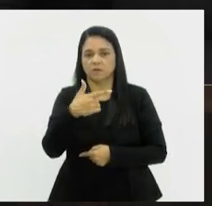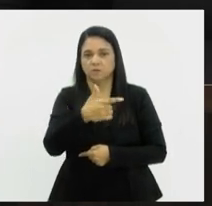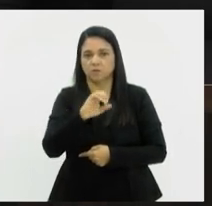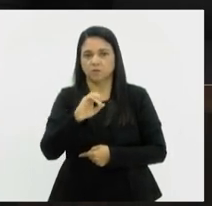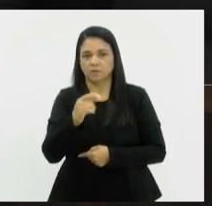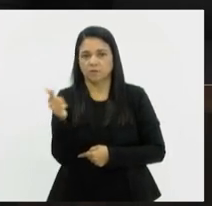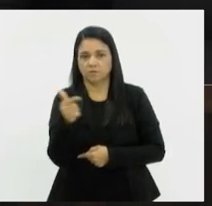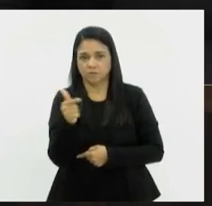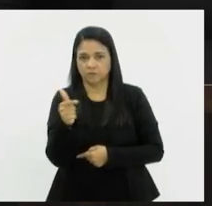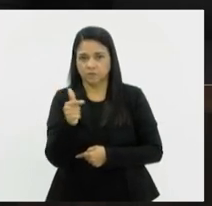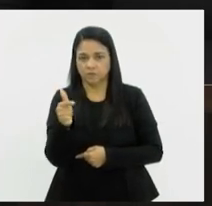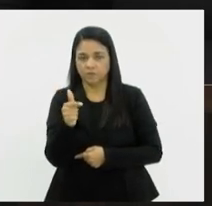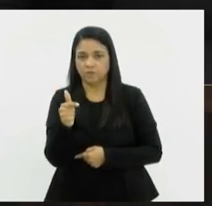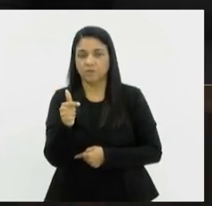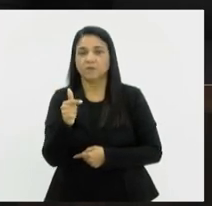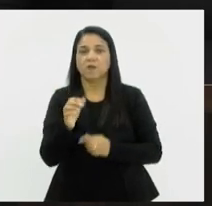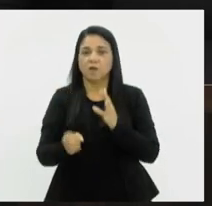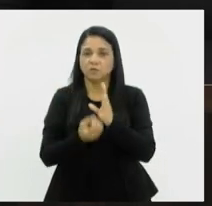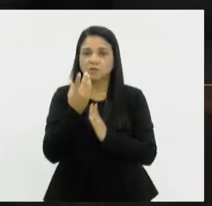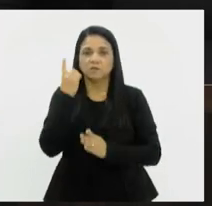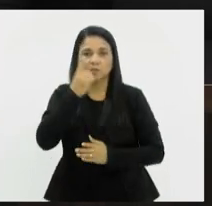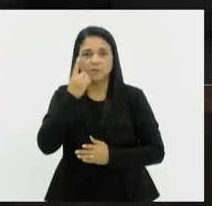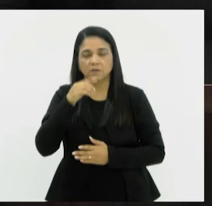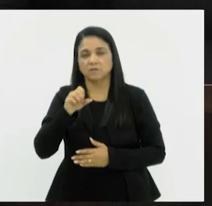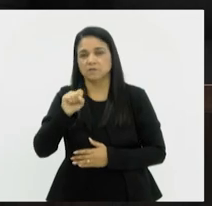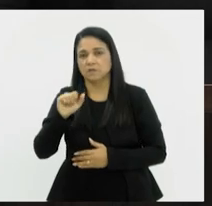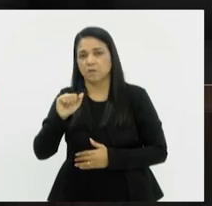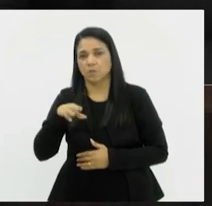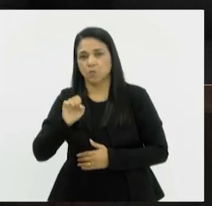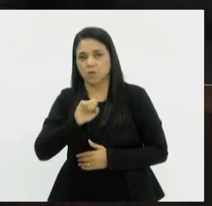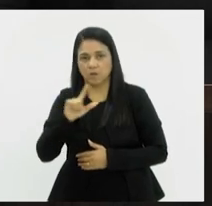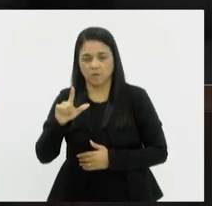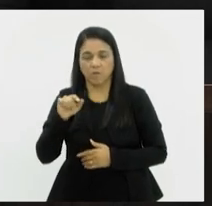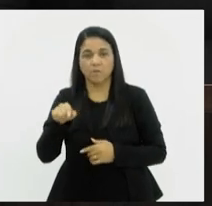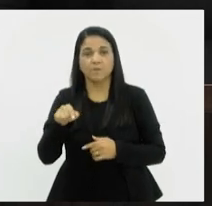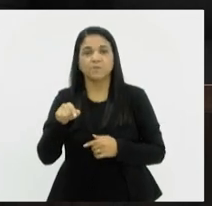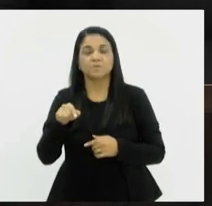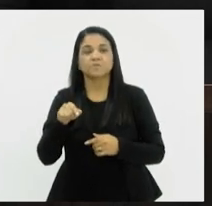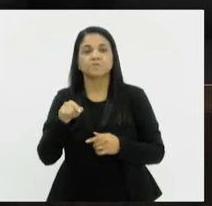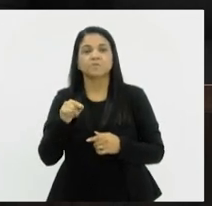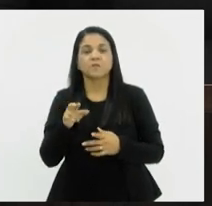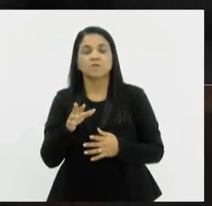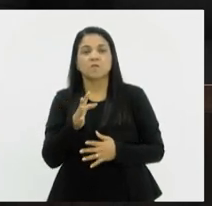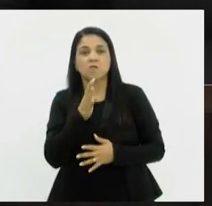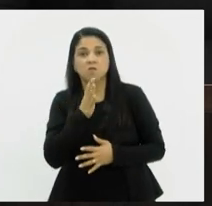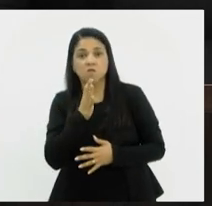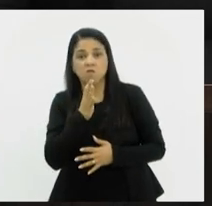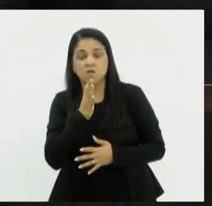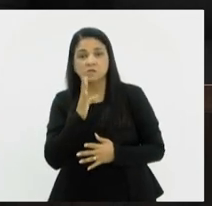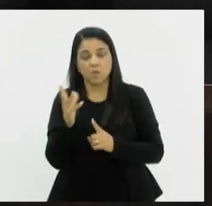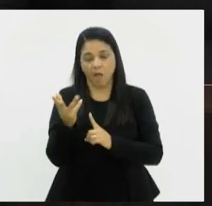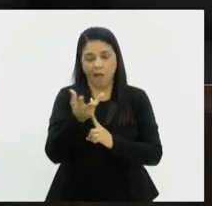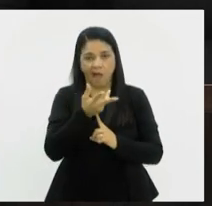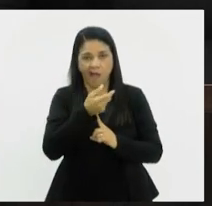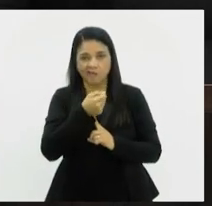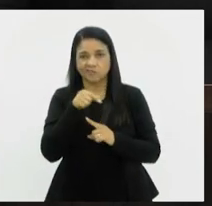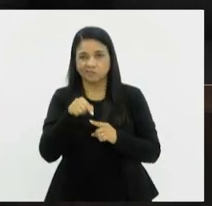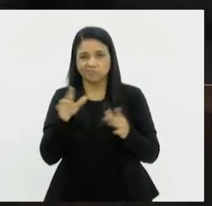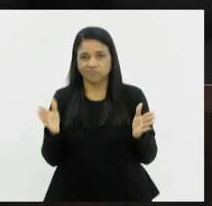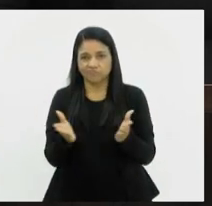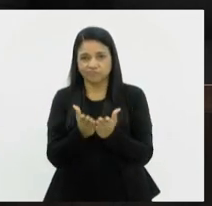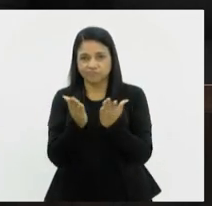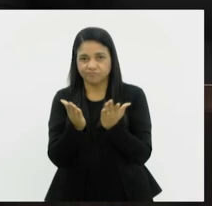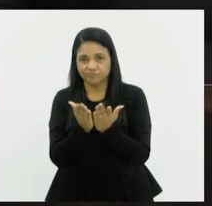5.797, de 22, de autoria do deputado Samuel Malafaia, que dispõe sobre o reconhecimento da arte evangélica